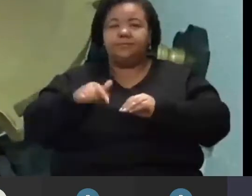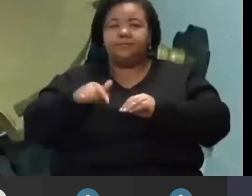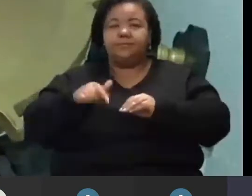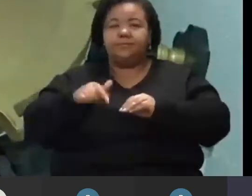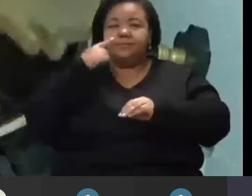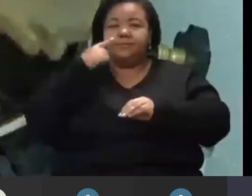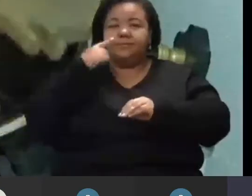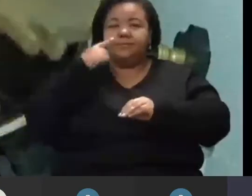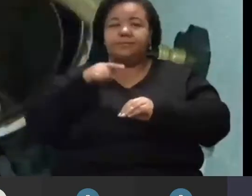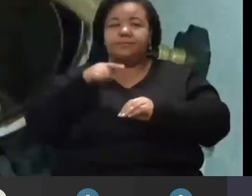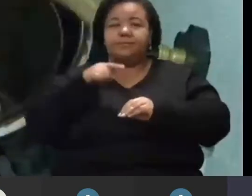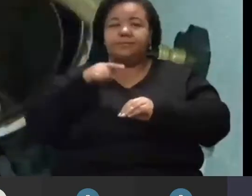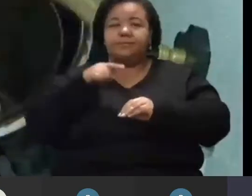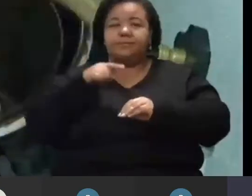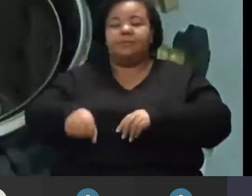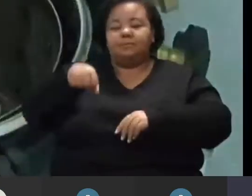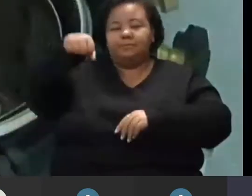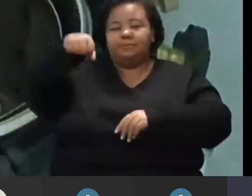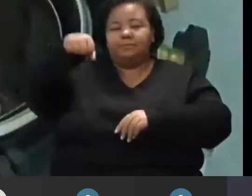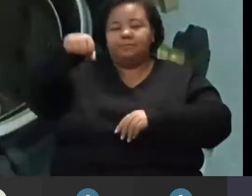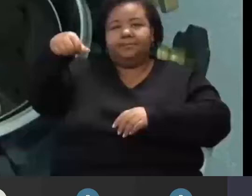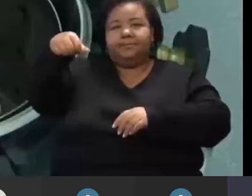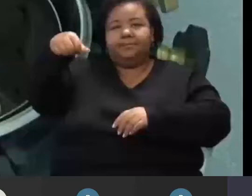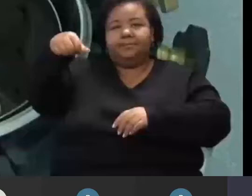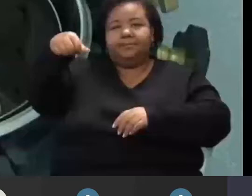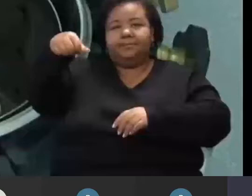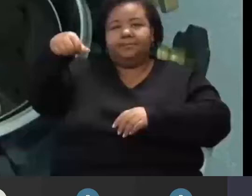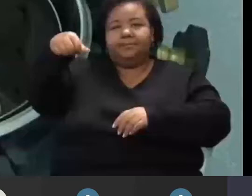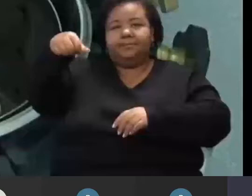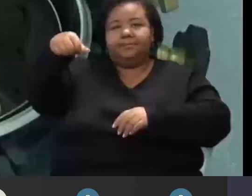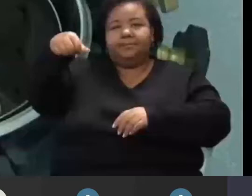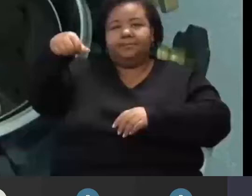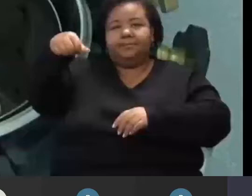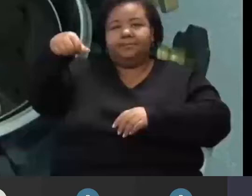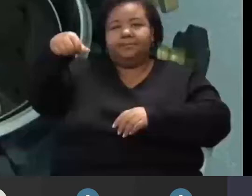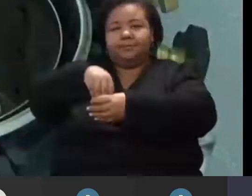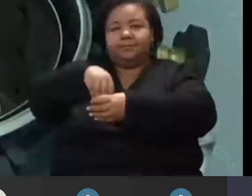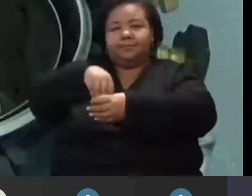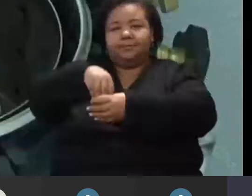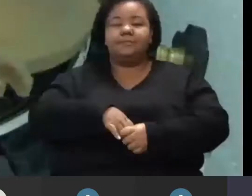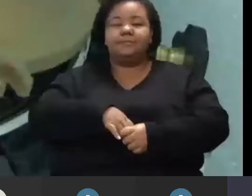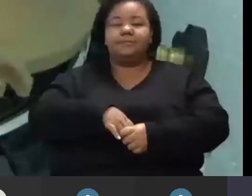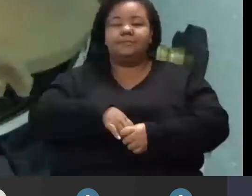vai colocar esse Erlen dentro da autoclave e vai fechar.